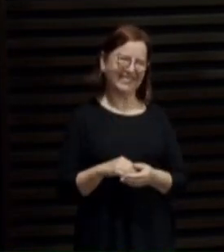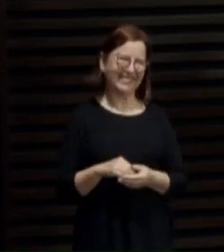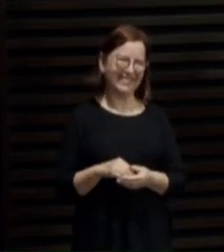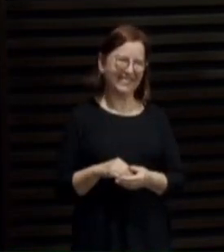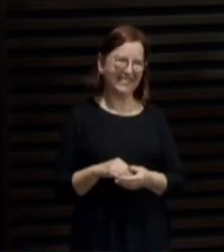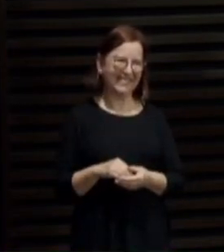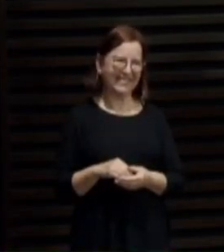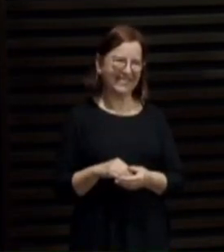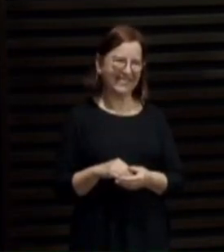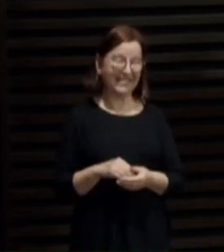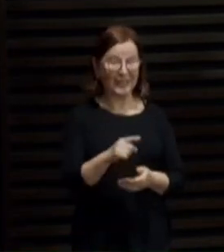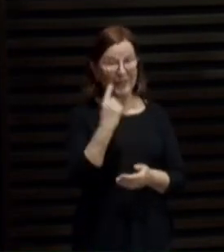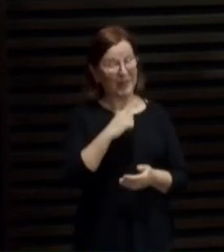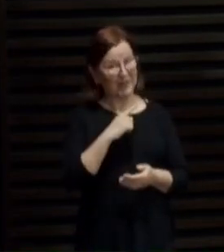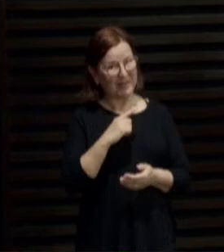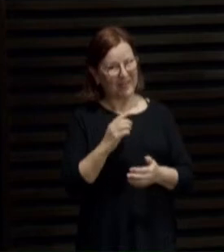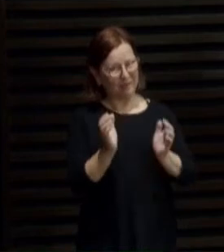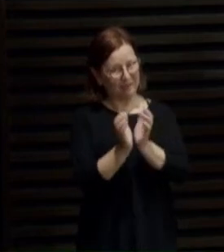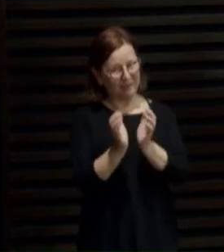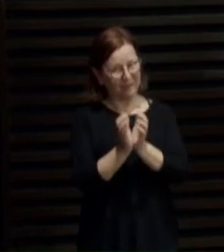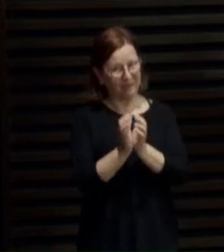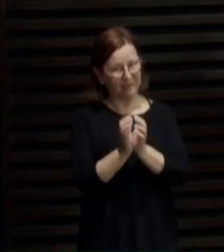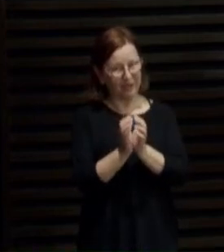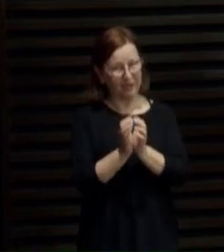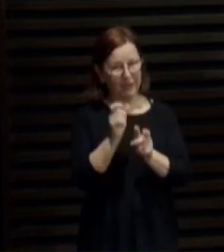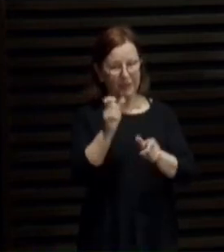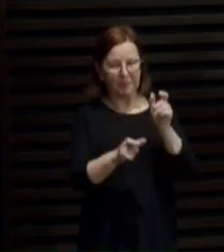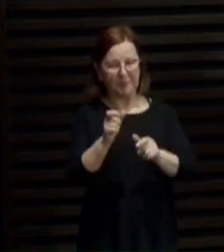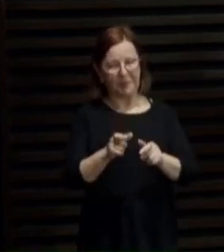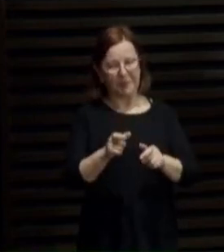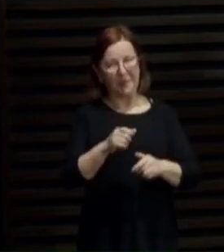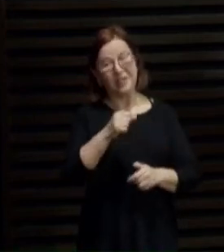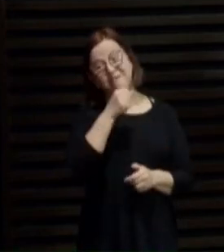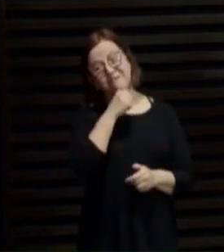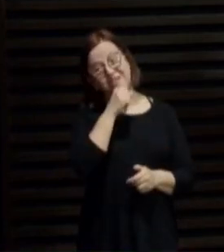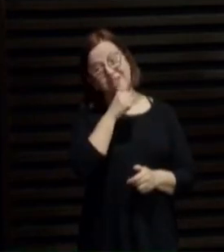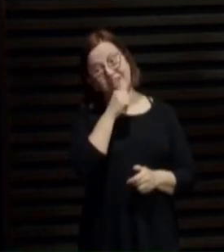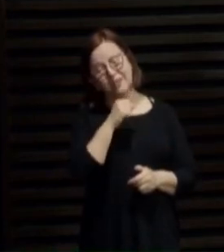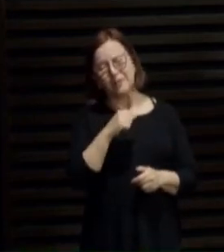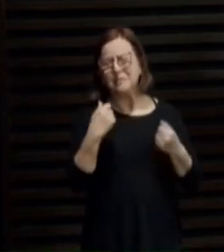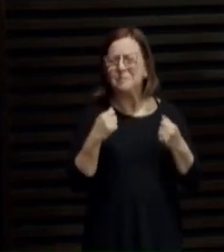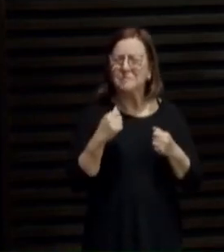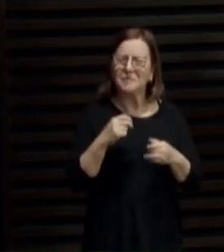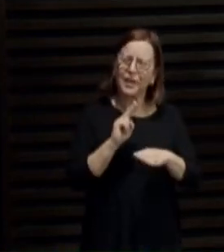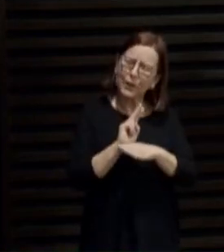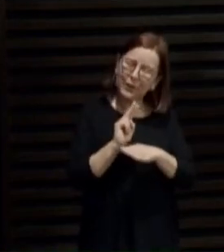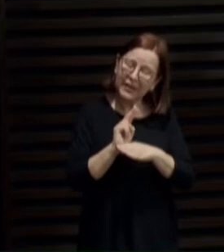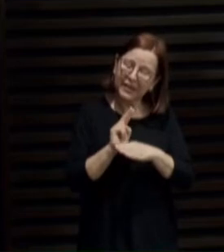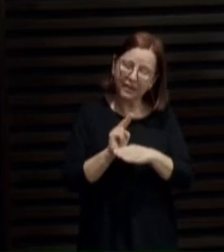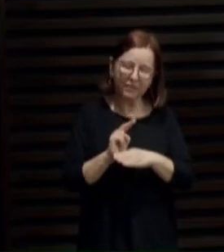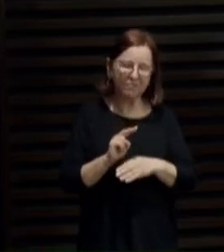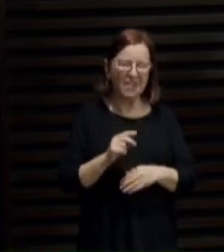A gente tem uma comunidade heterogênea e tem pessoas mais idosas, a gente precisa ter cuidado com ele. Eu